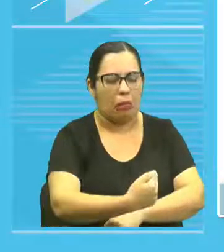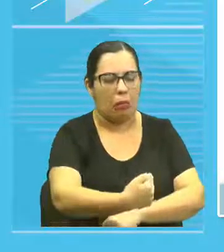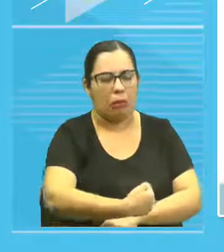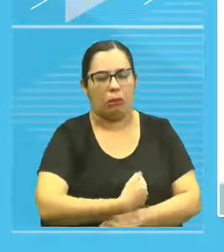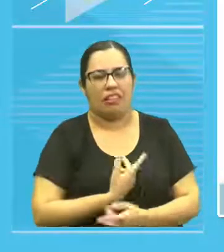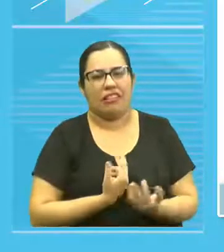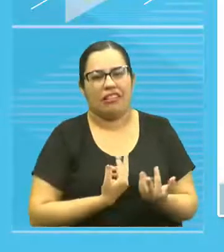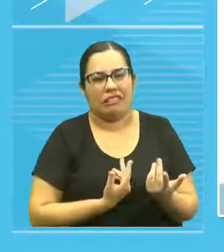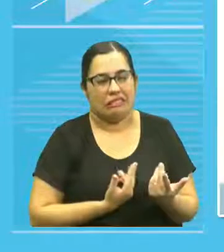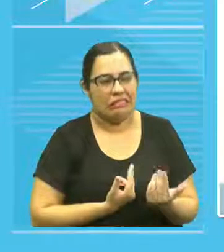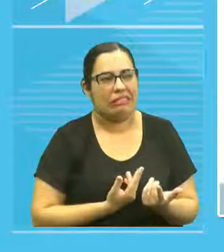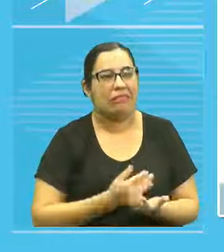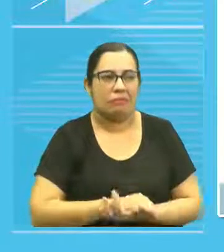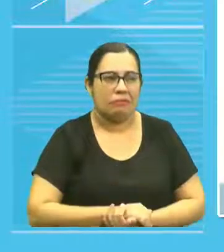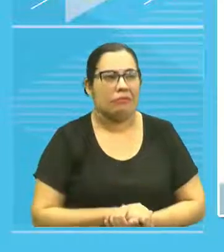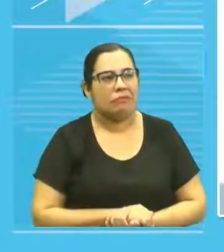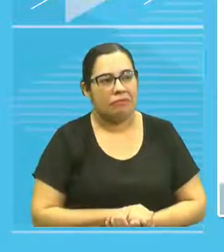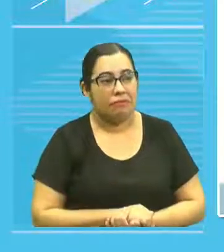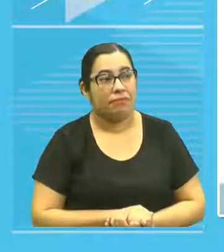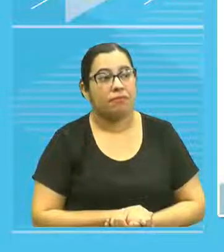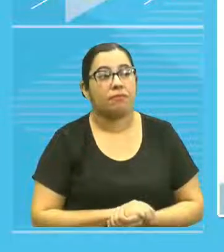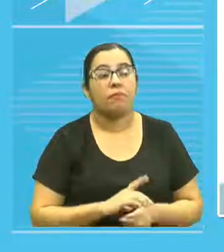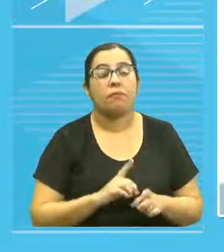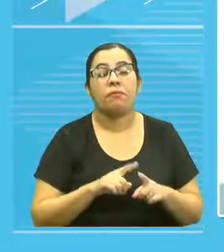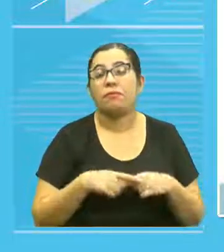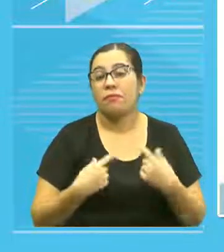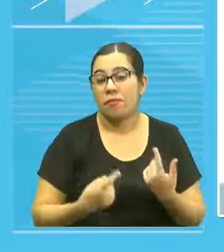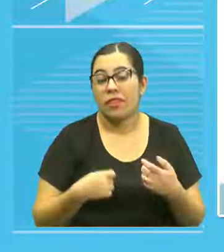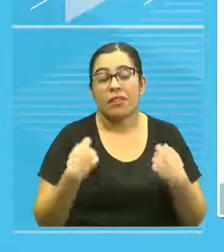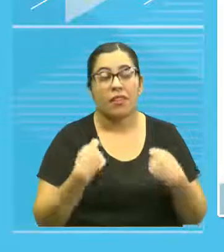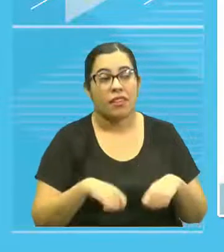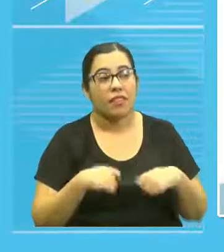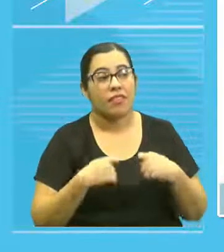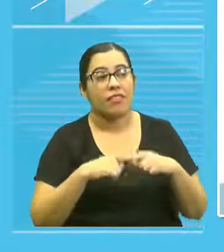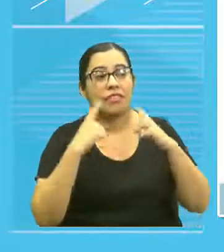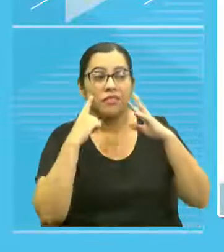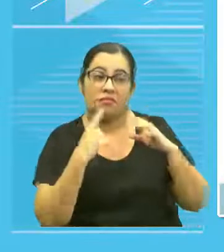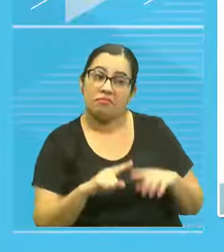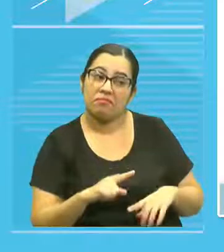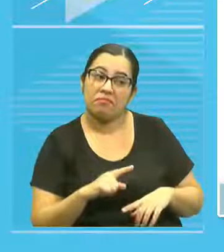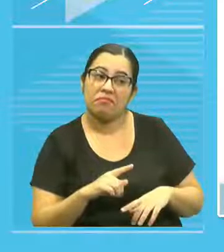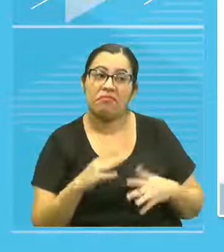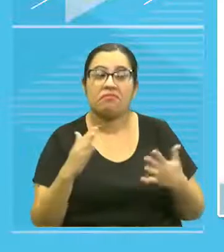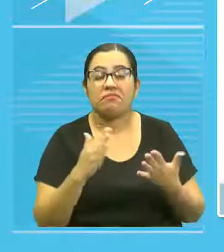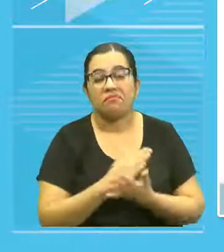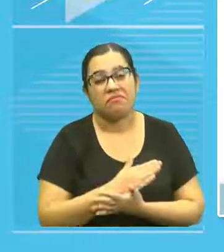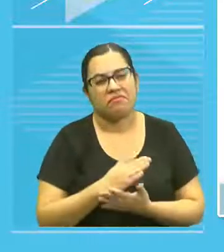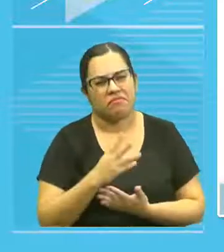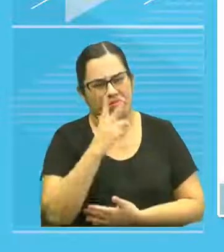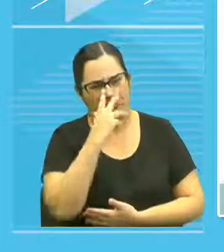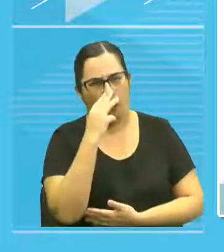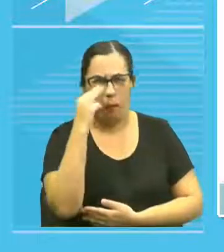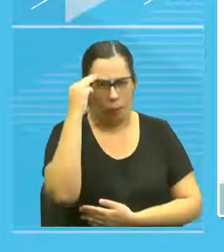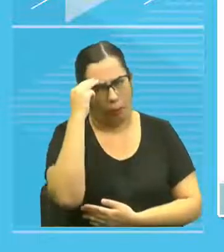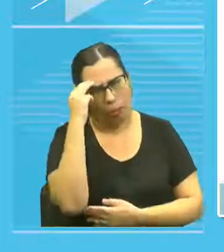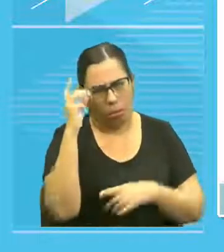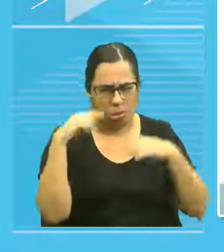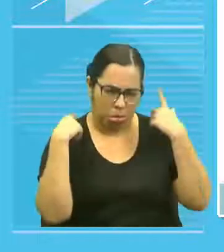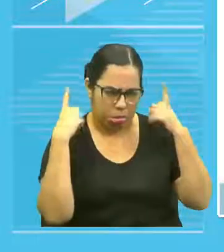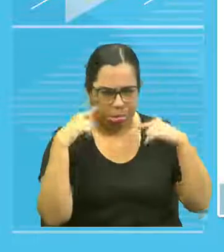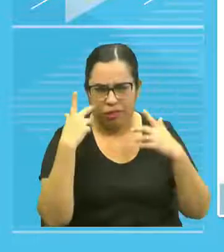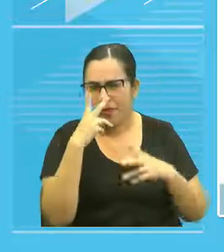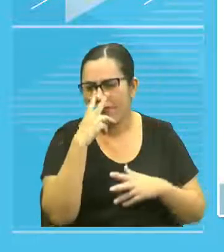ferido Agora vejo existe aliterações que a gente parece que é uma doidice